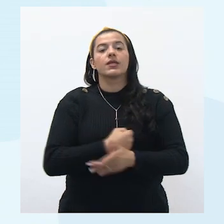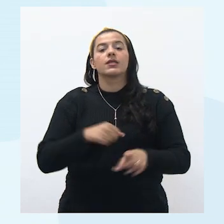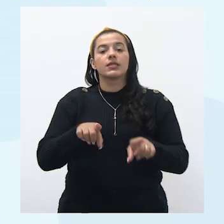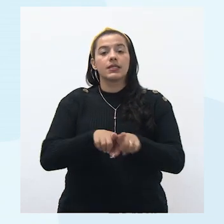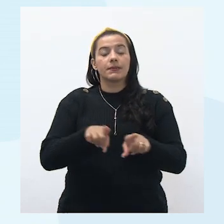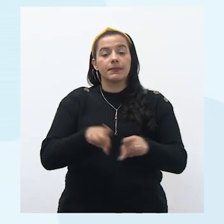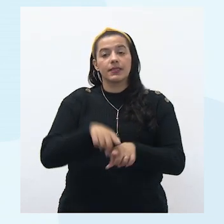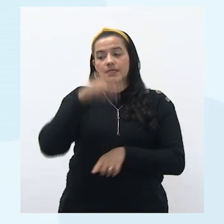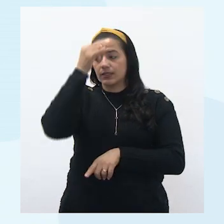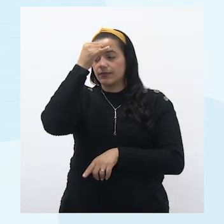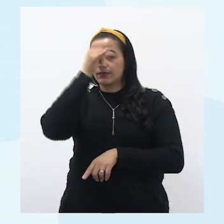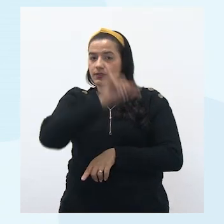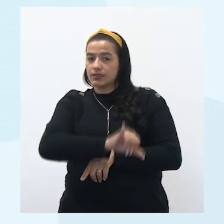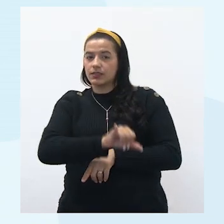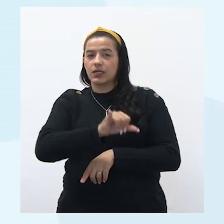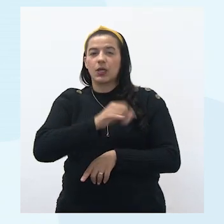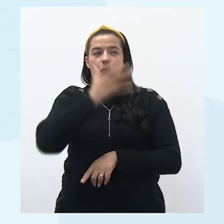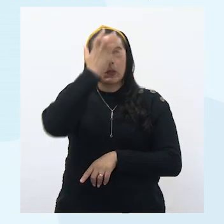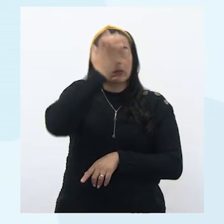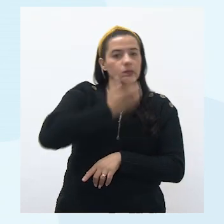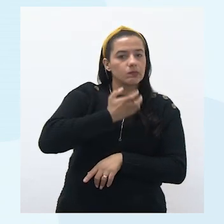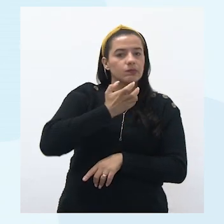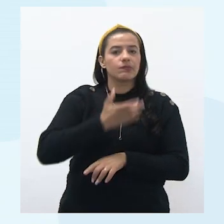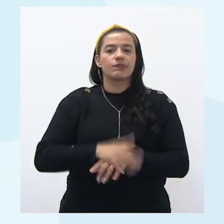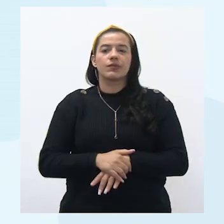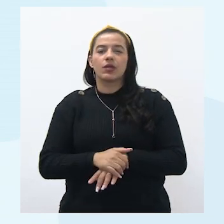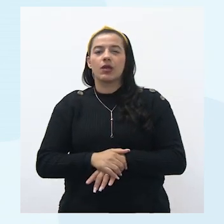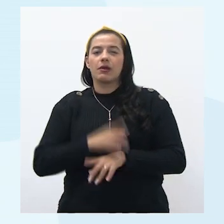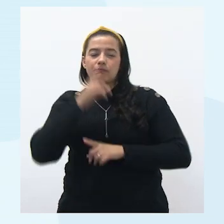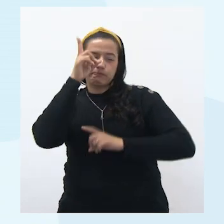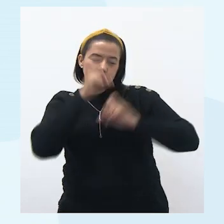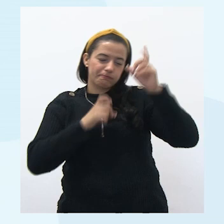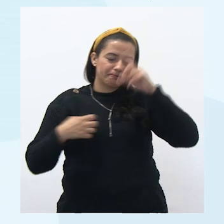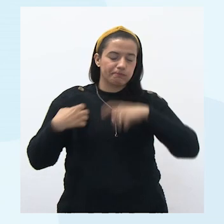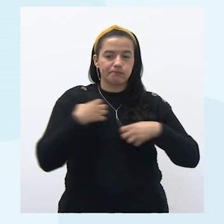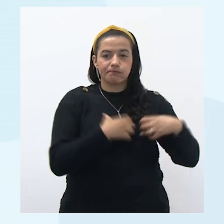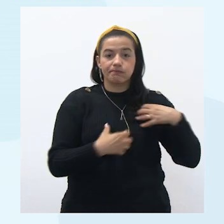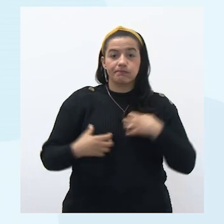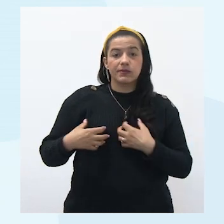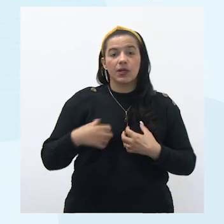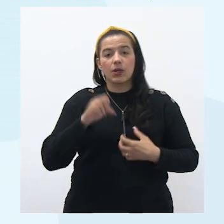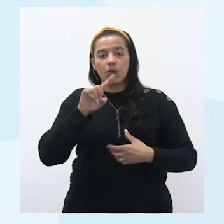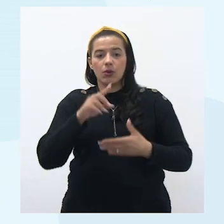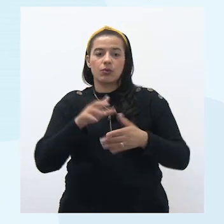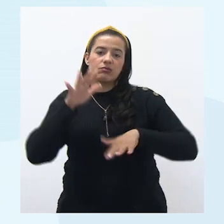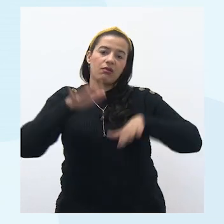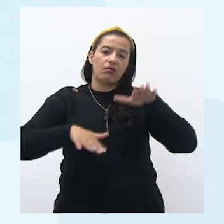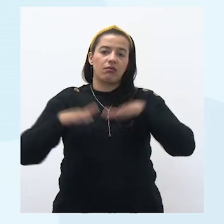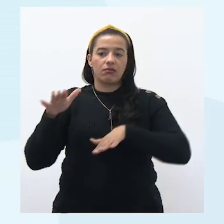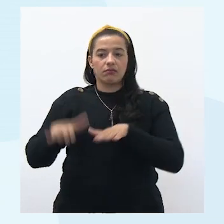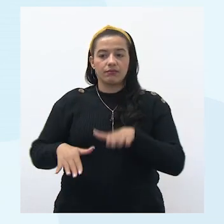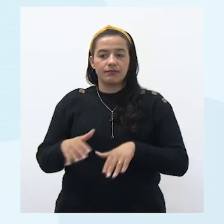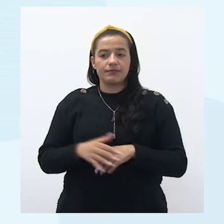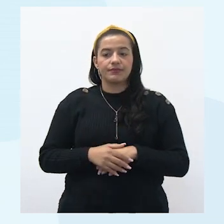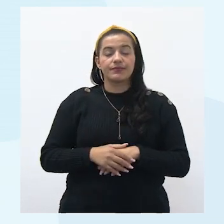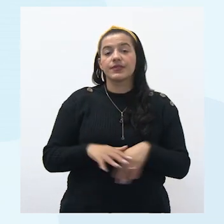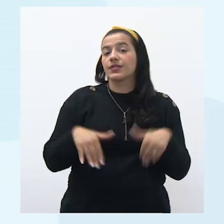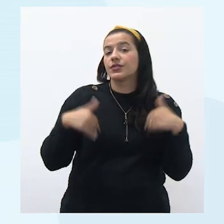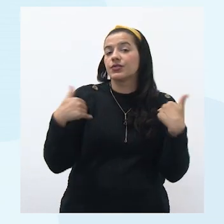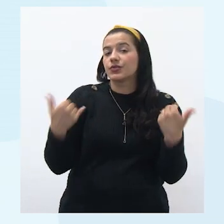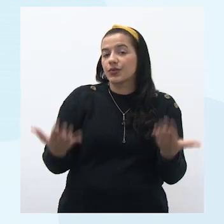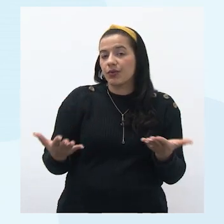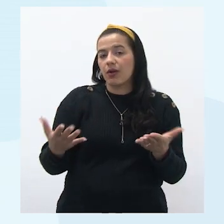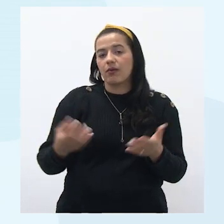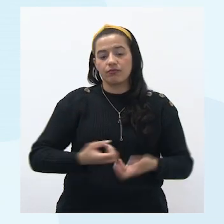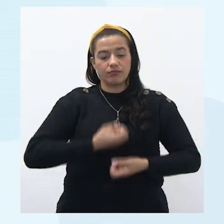evitando assim o mau humor, a fácil perturbação ou instabilidade. De qual